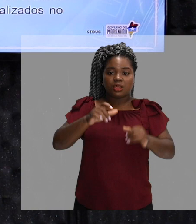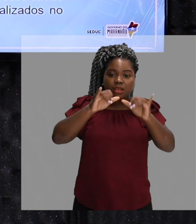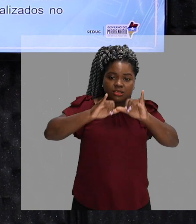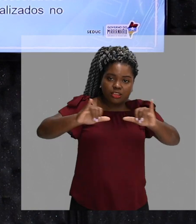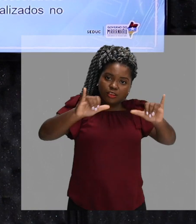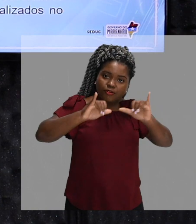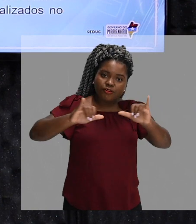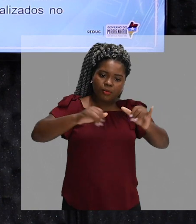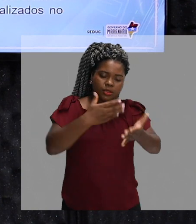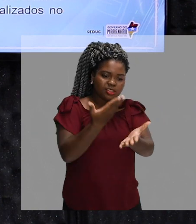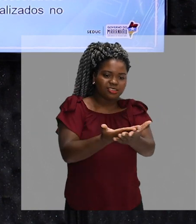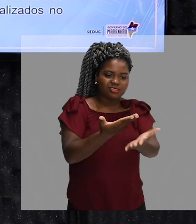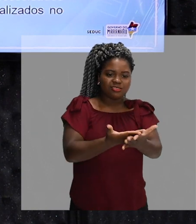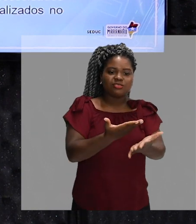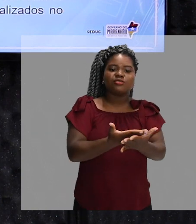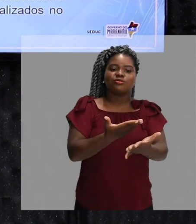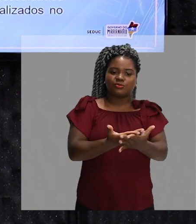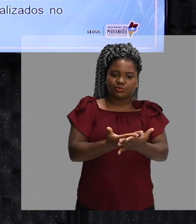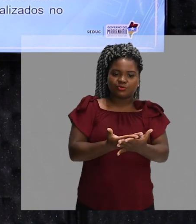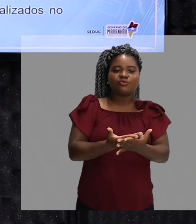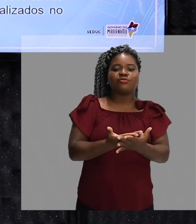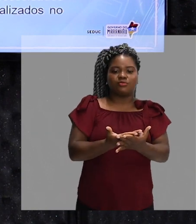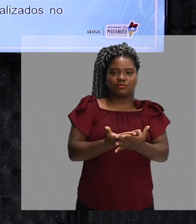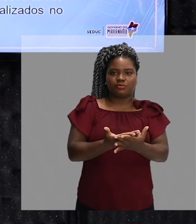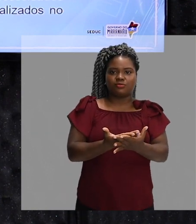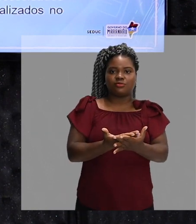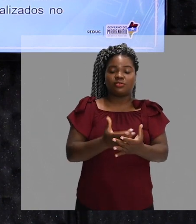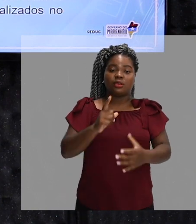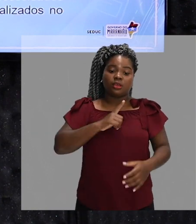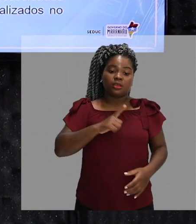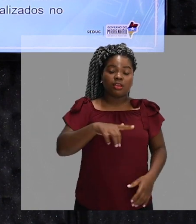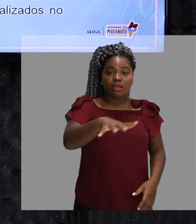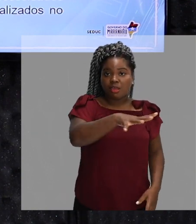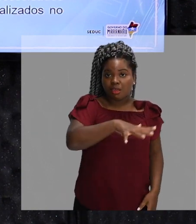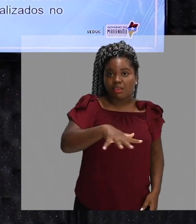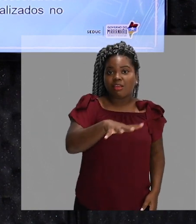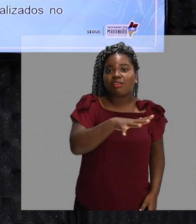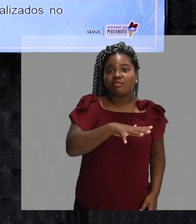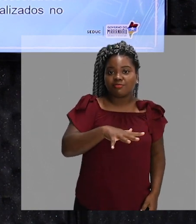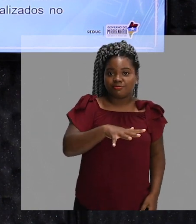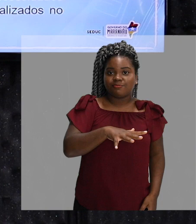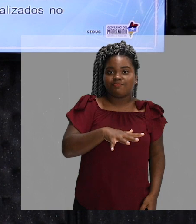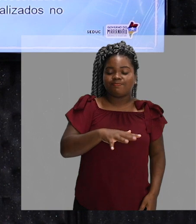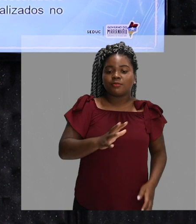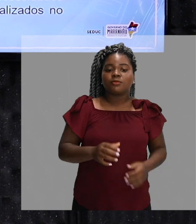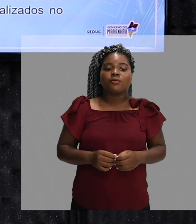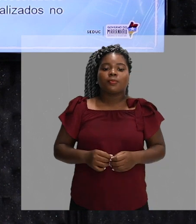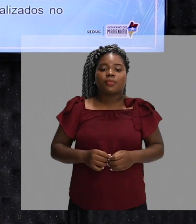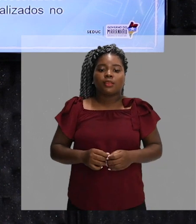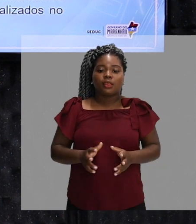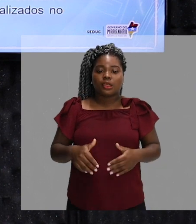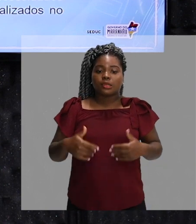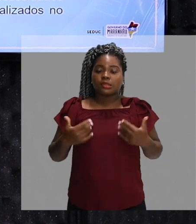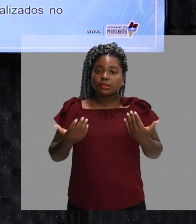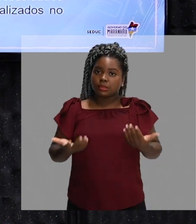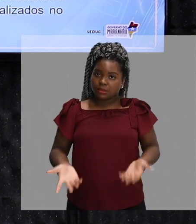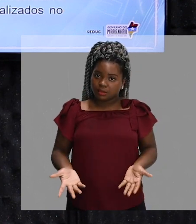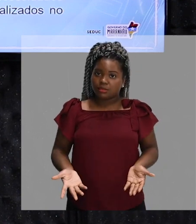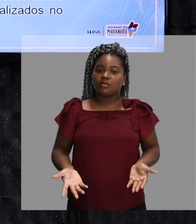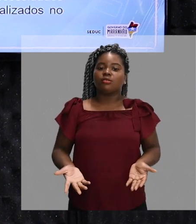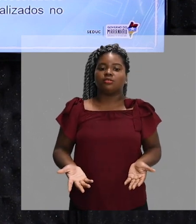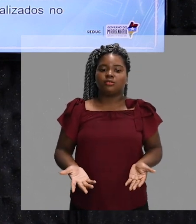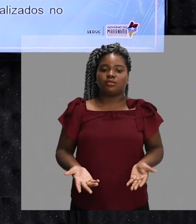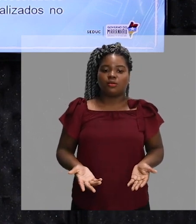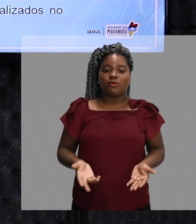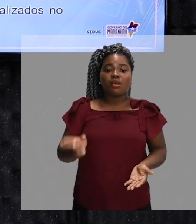dos dados localizados no espaço geográfico. Então, as geotecnologias, o uso das tecnologias para